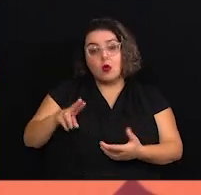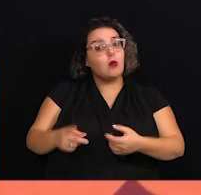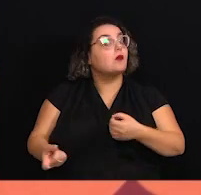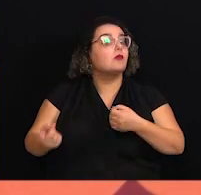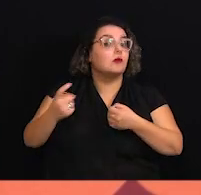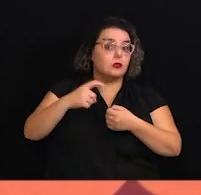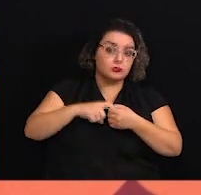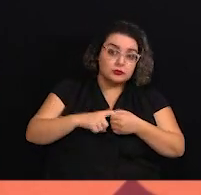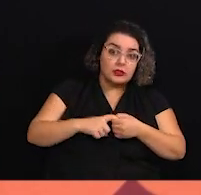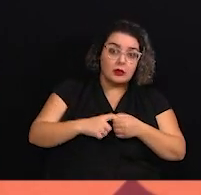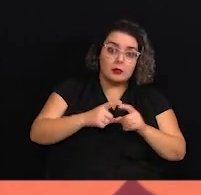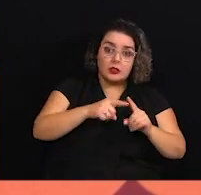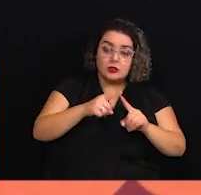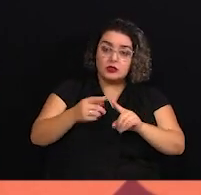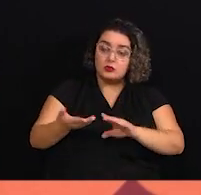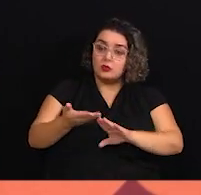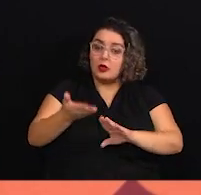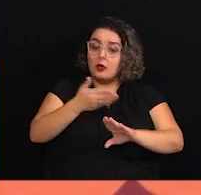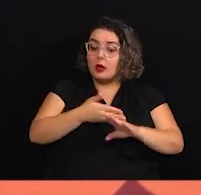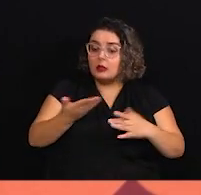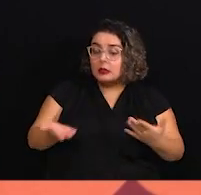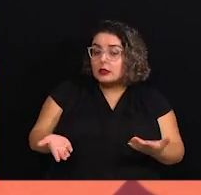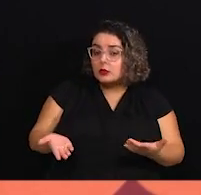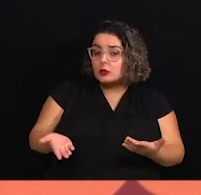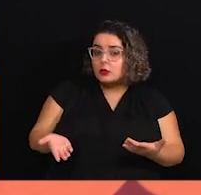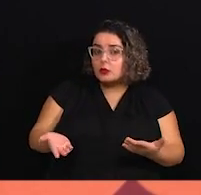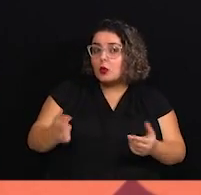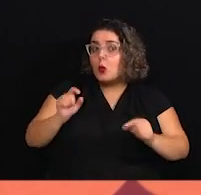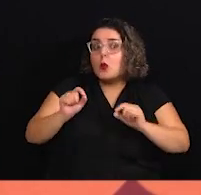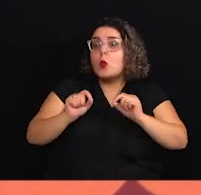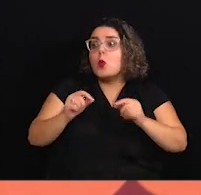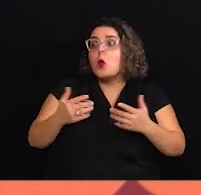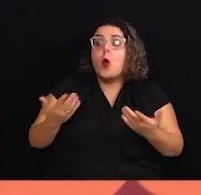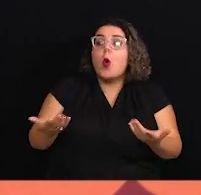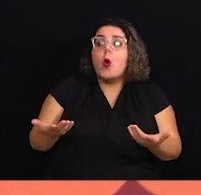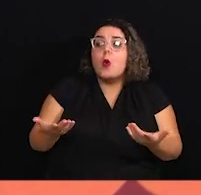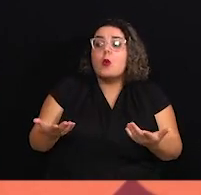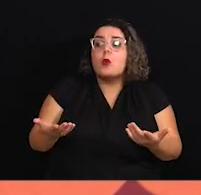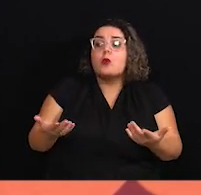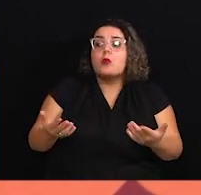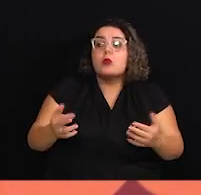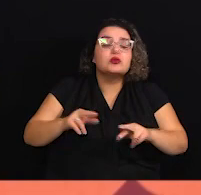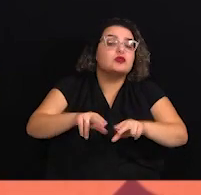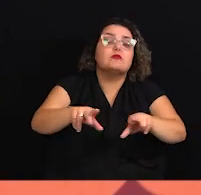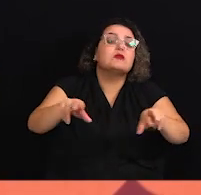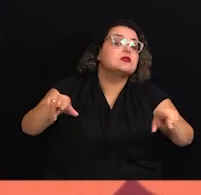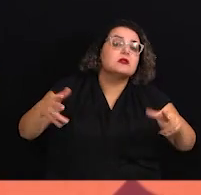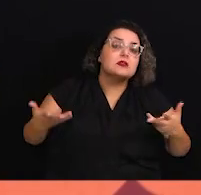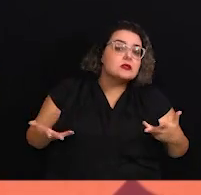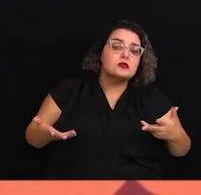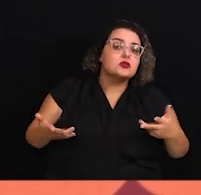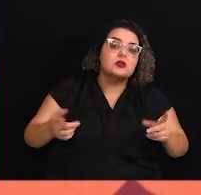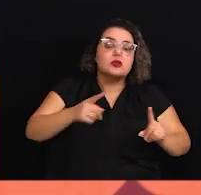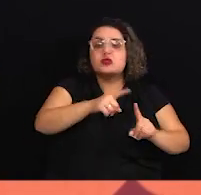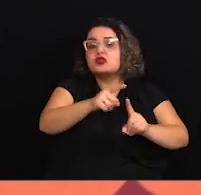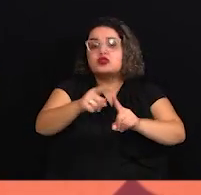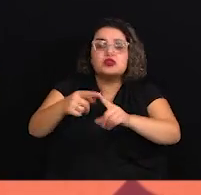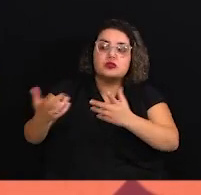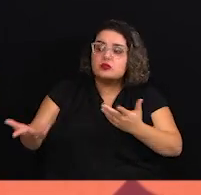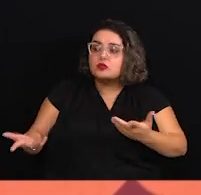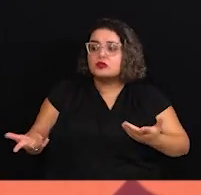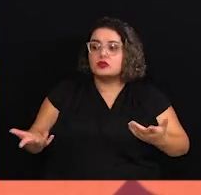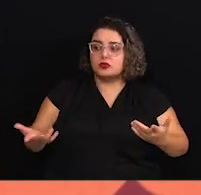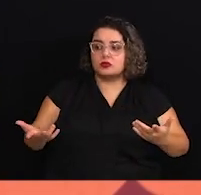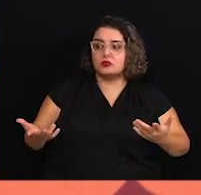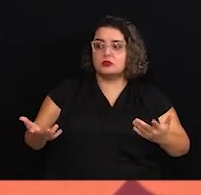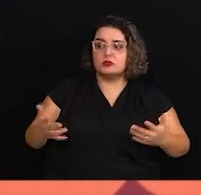os gêneros anteriores? Né? Qual que é ou você pretende, né, trabalhar diversos gêneros, né, passear